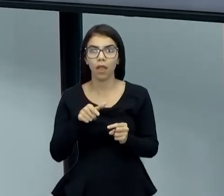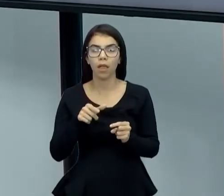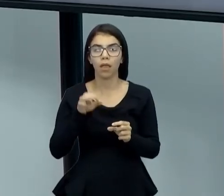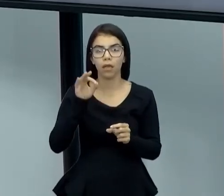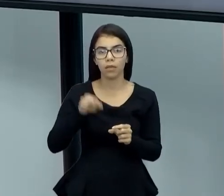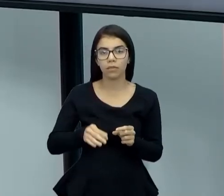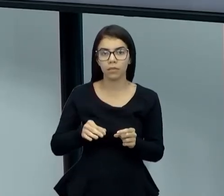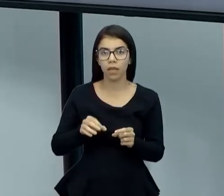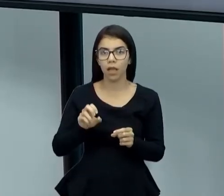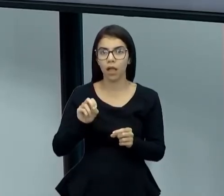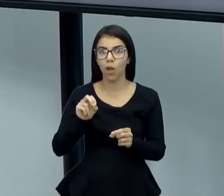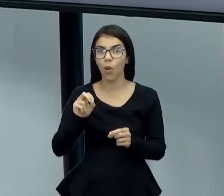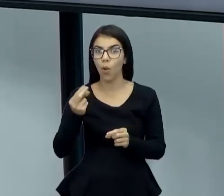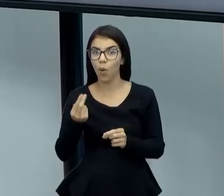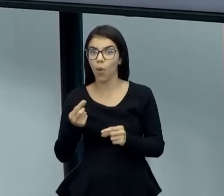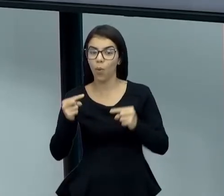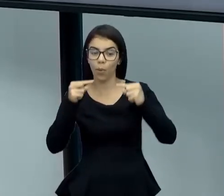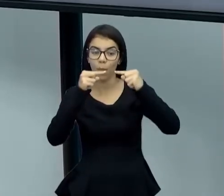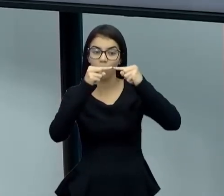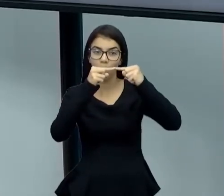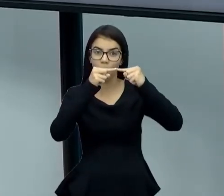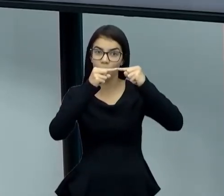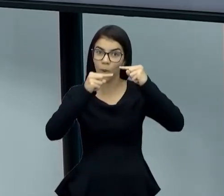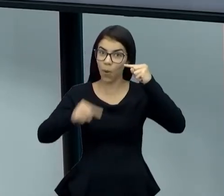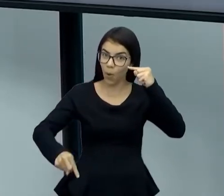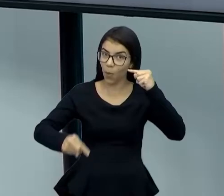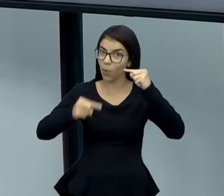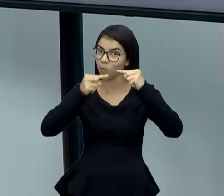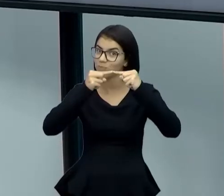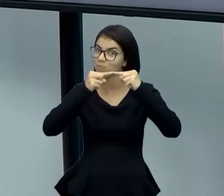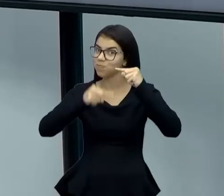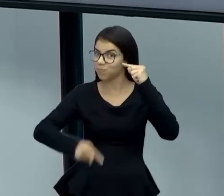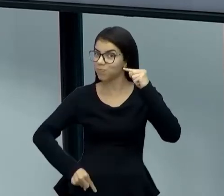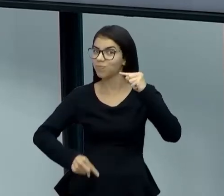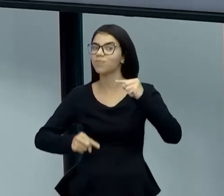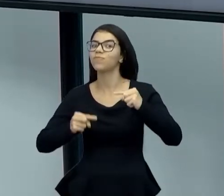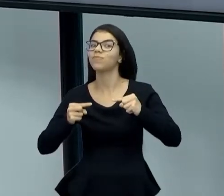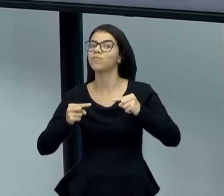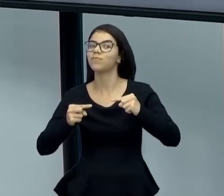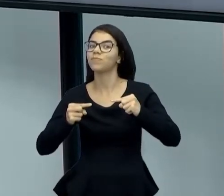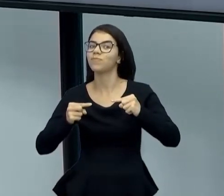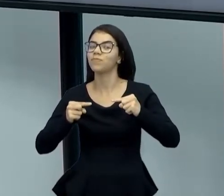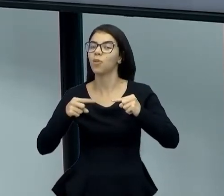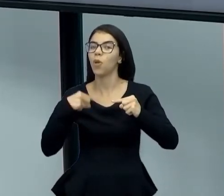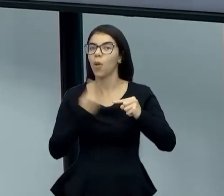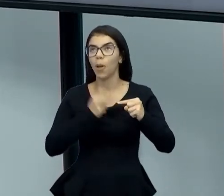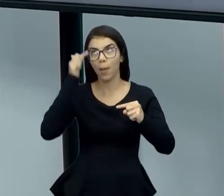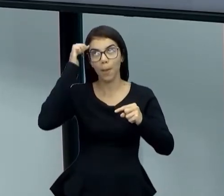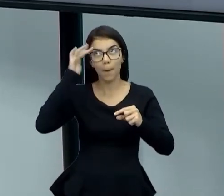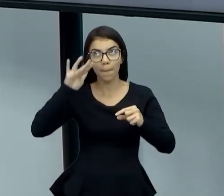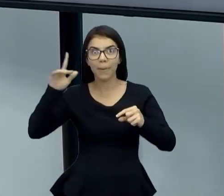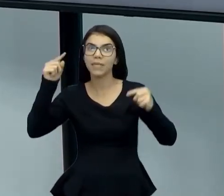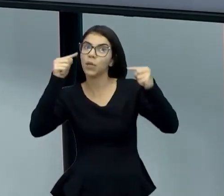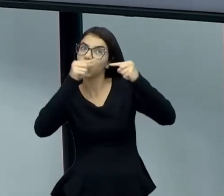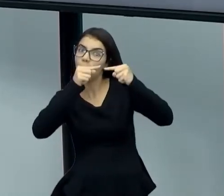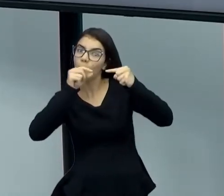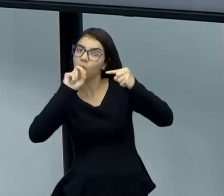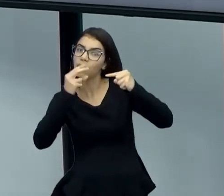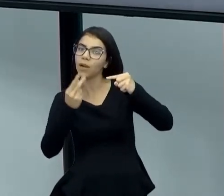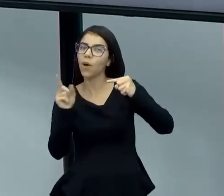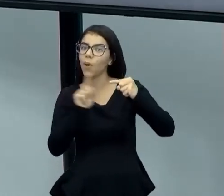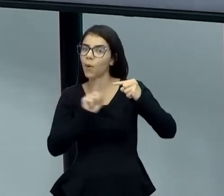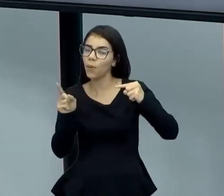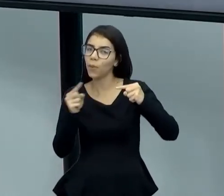ou divergindo, né? Vamos ver se a gente está pensando igual ou não. Se não está pensando igual, tudo bem, não tem problema, né?